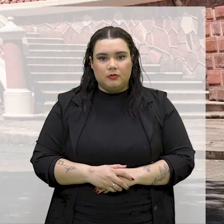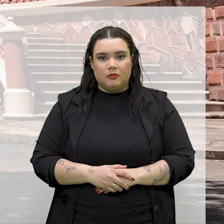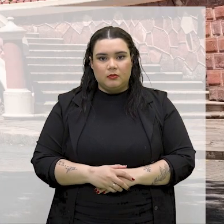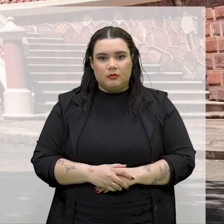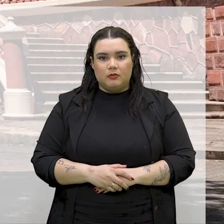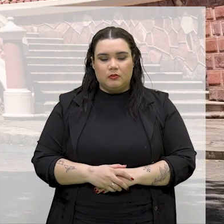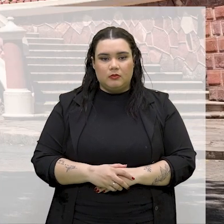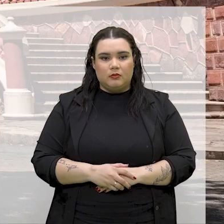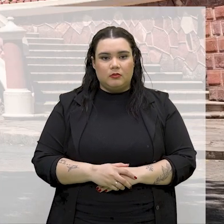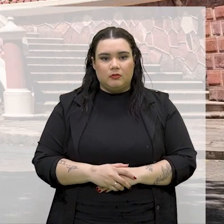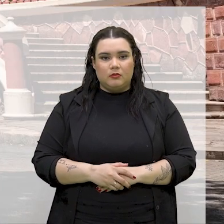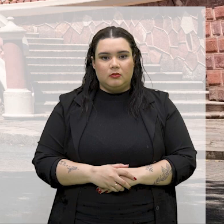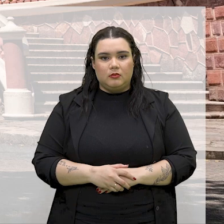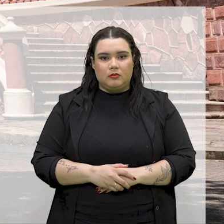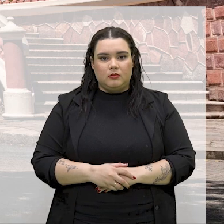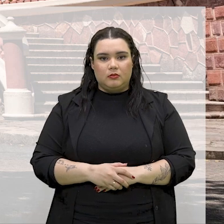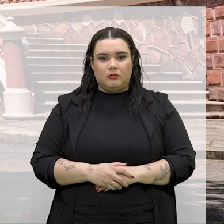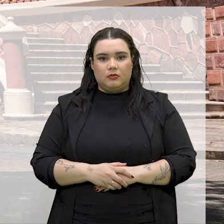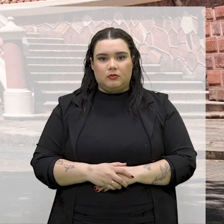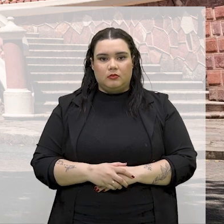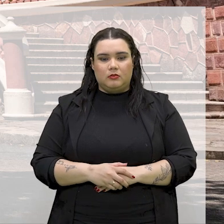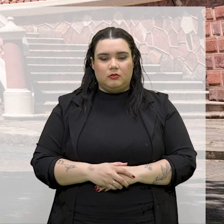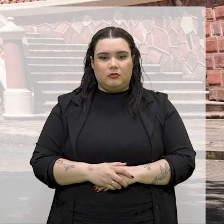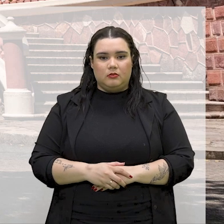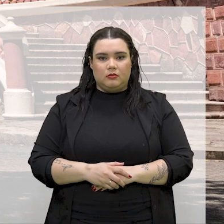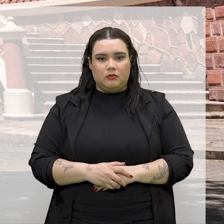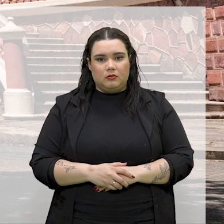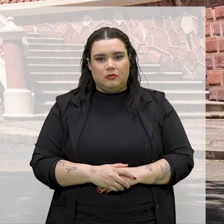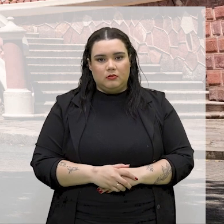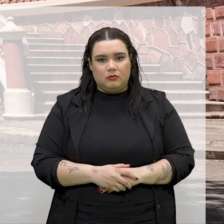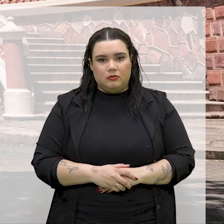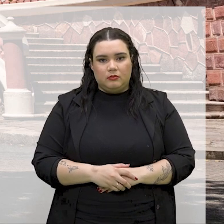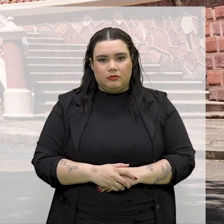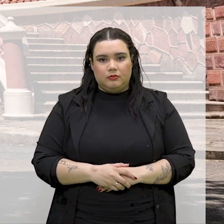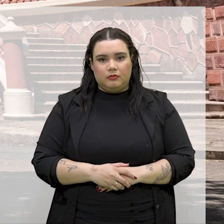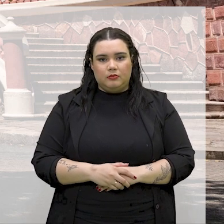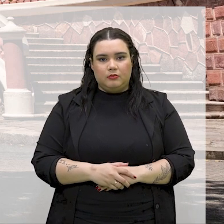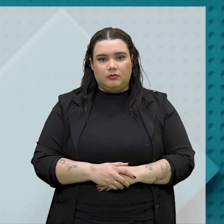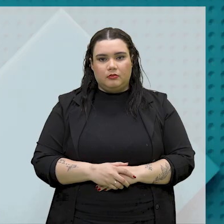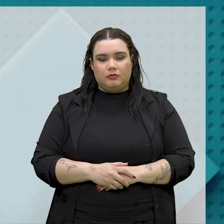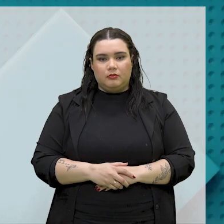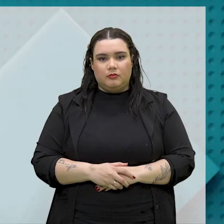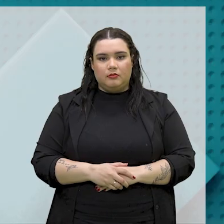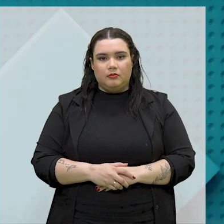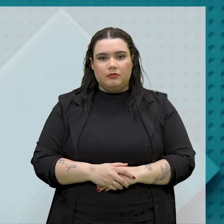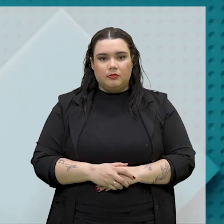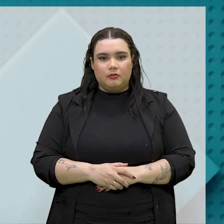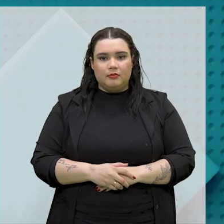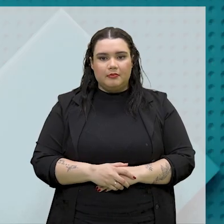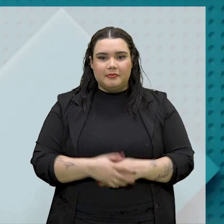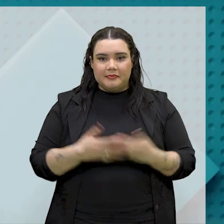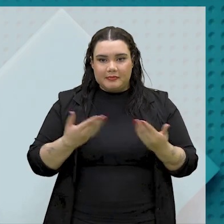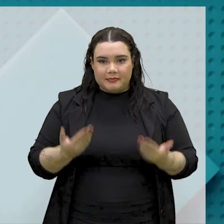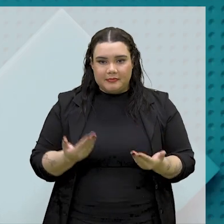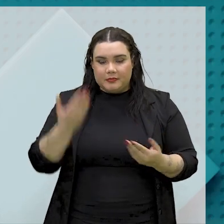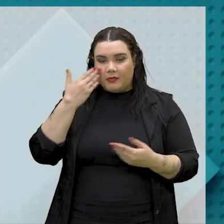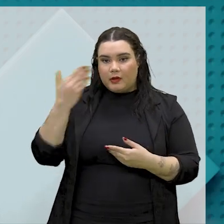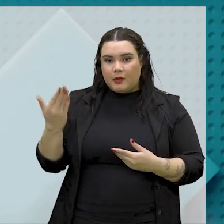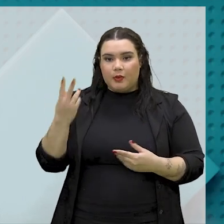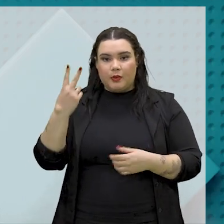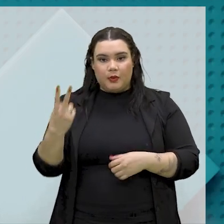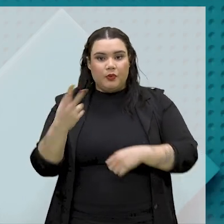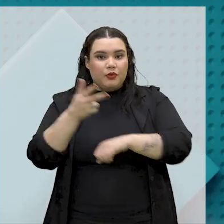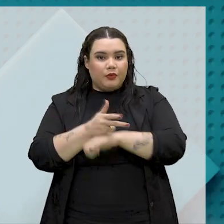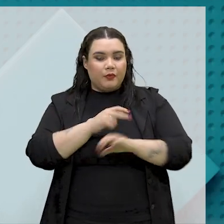Oh no, I can't be in two places at once. Eu trabalhei aqui a forma